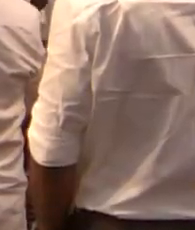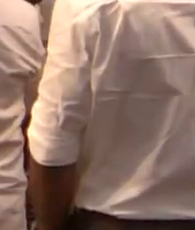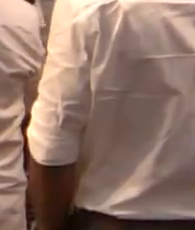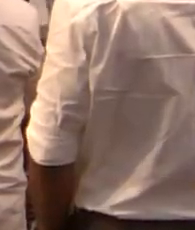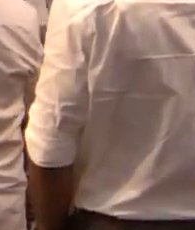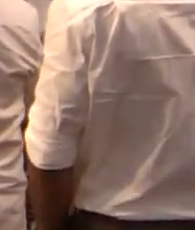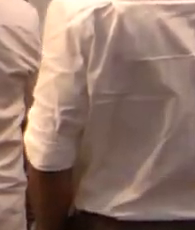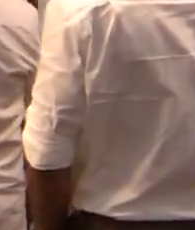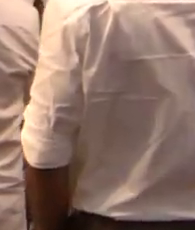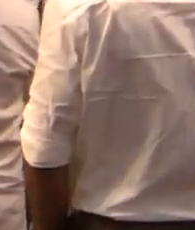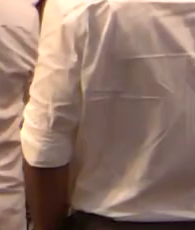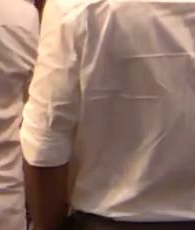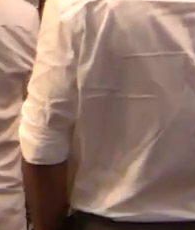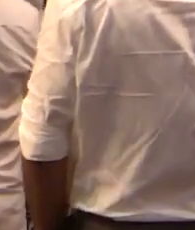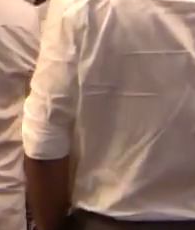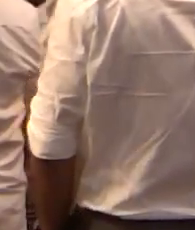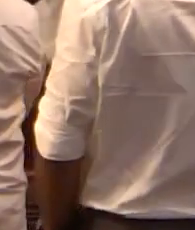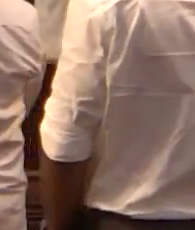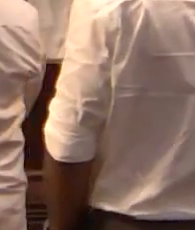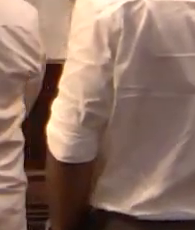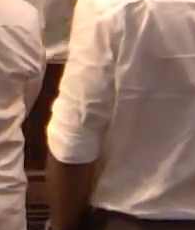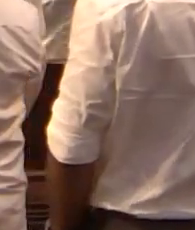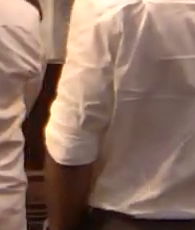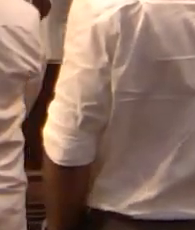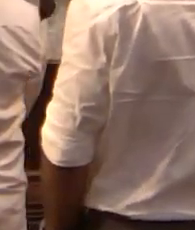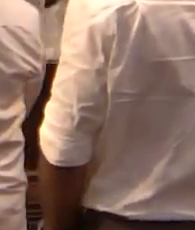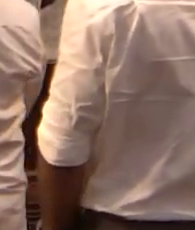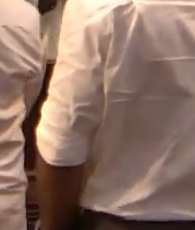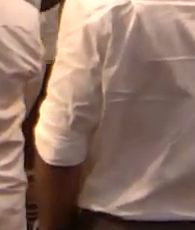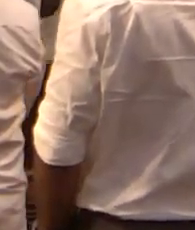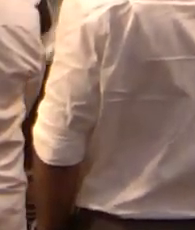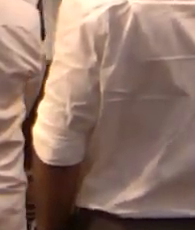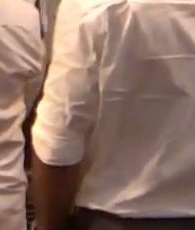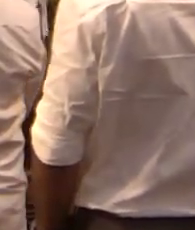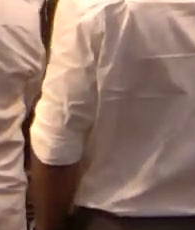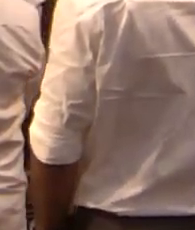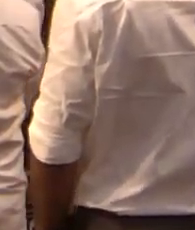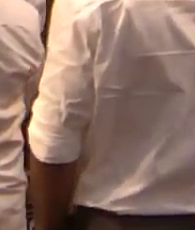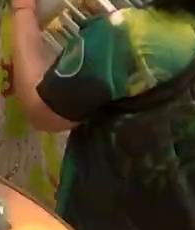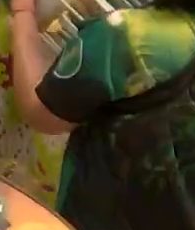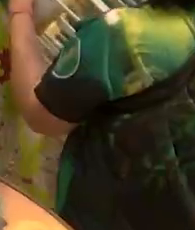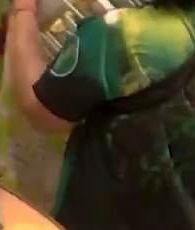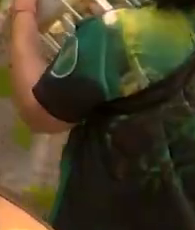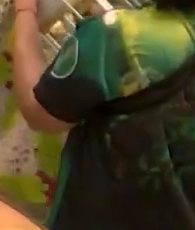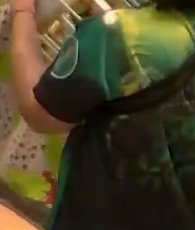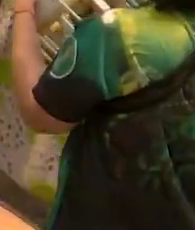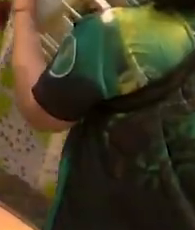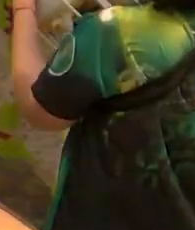atravessa as revoltas do oceano. Respeite o império serrano.